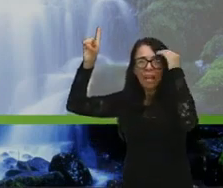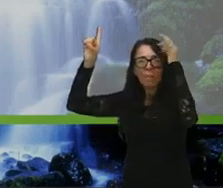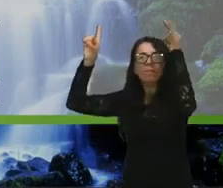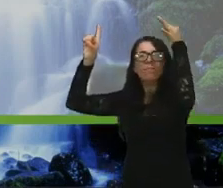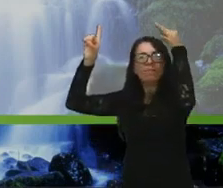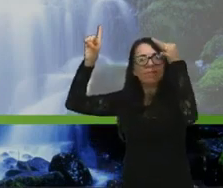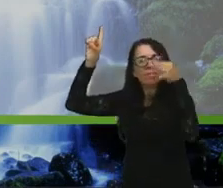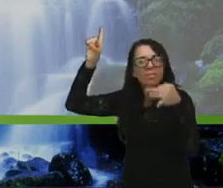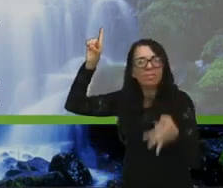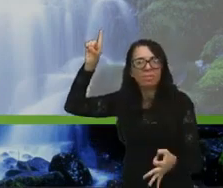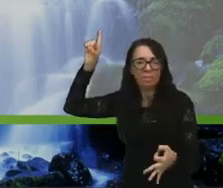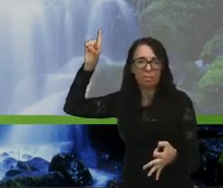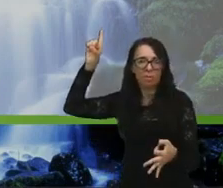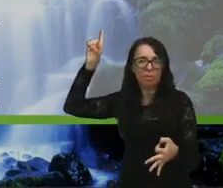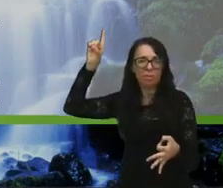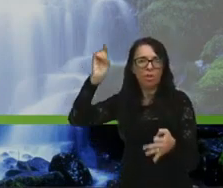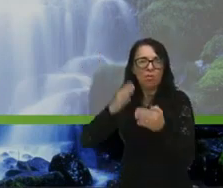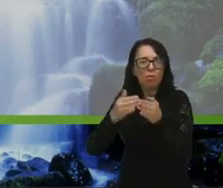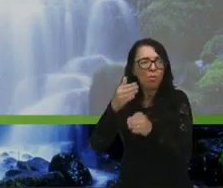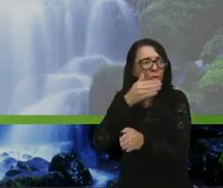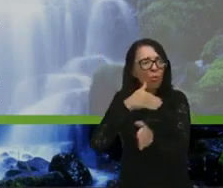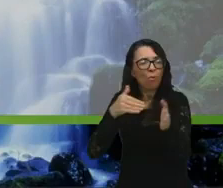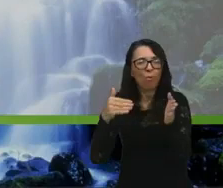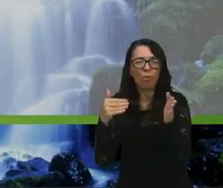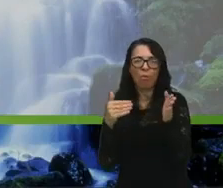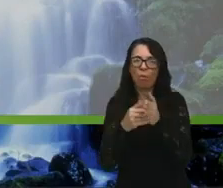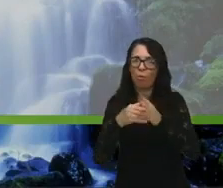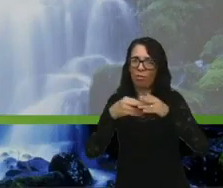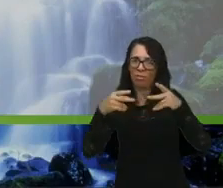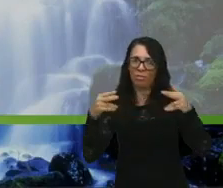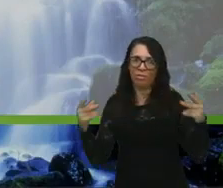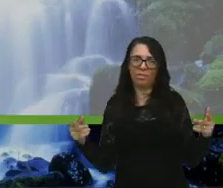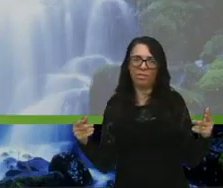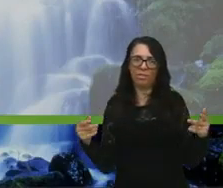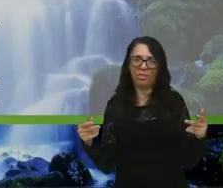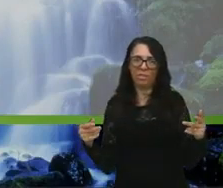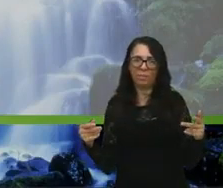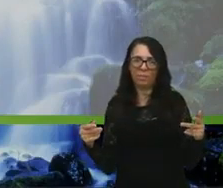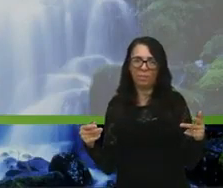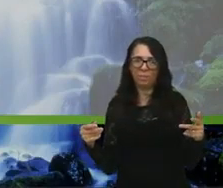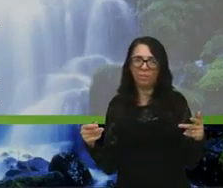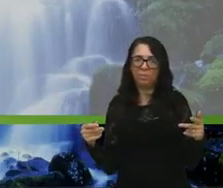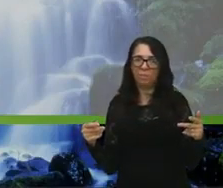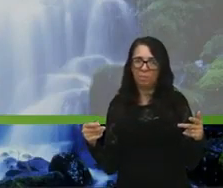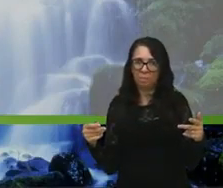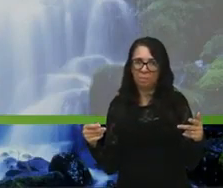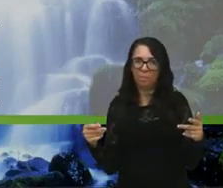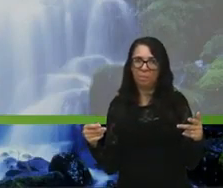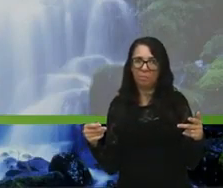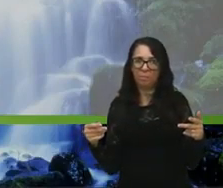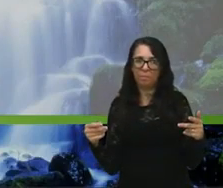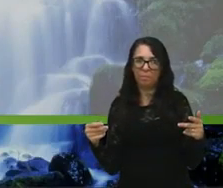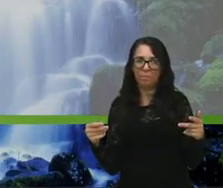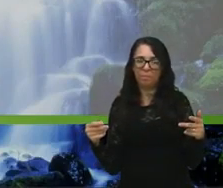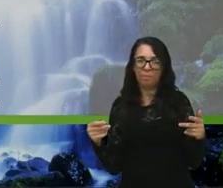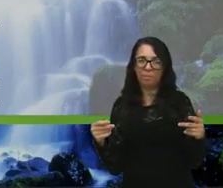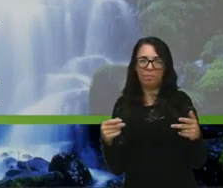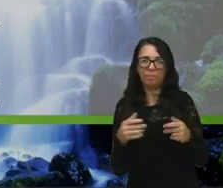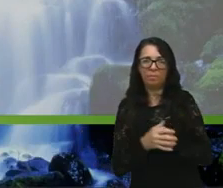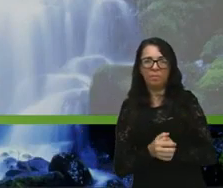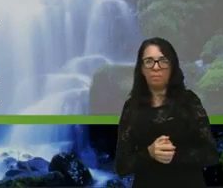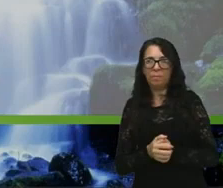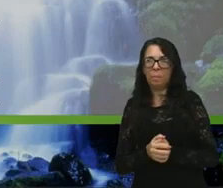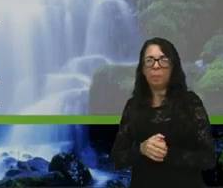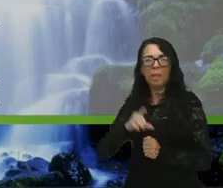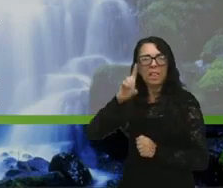sua plenitude, o mundo e todos aqueles e tudo que há no mundo. E tudo